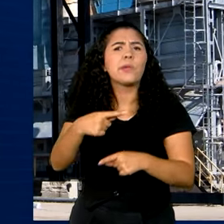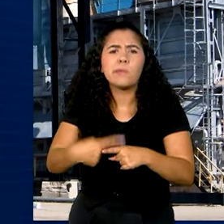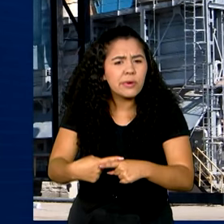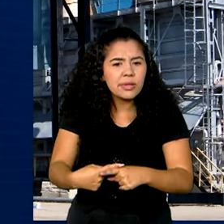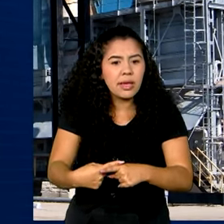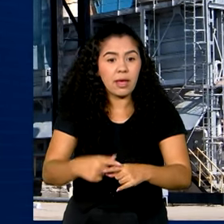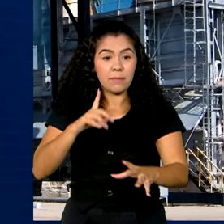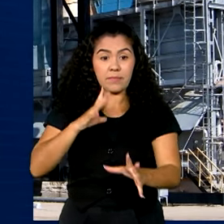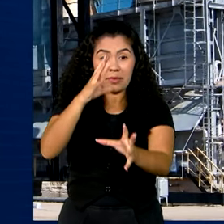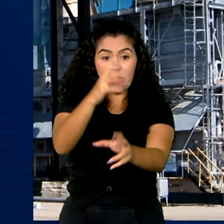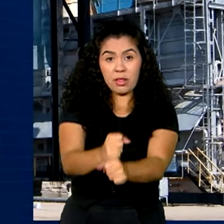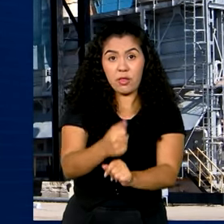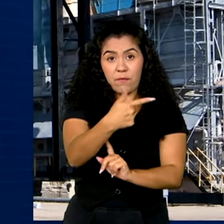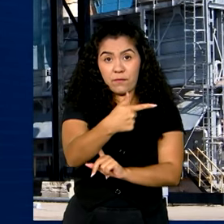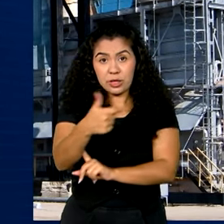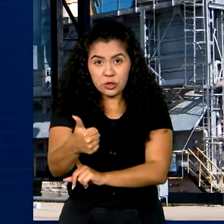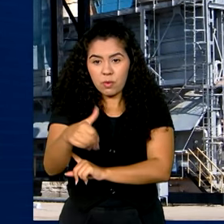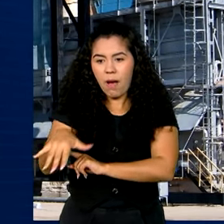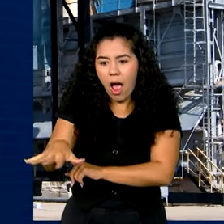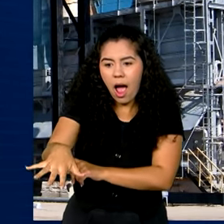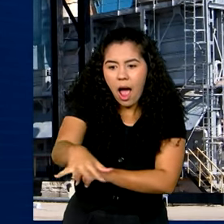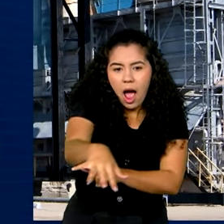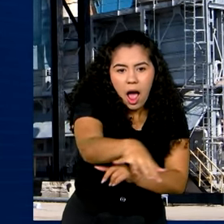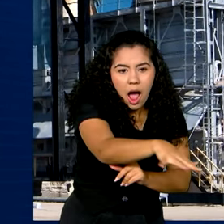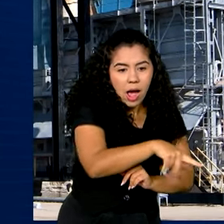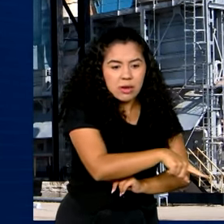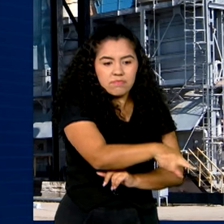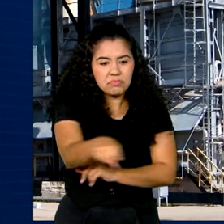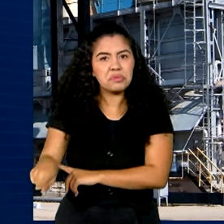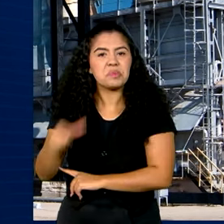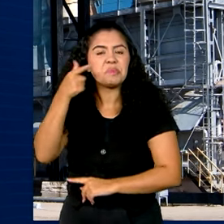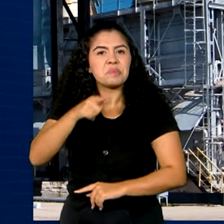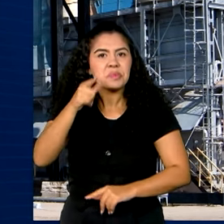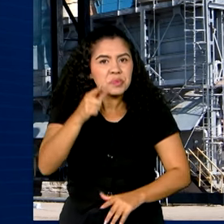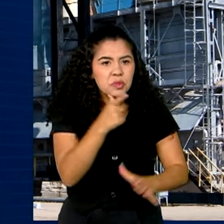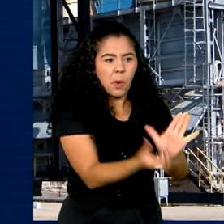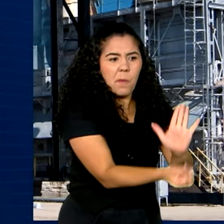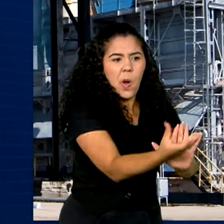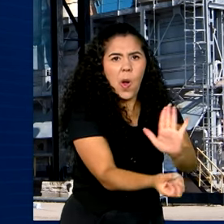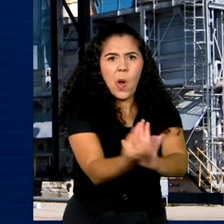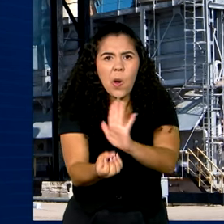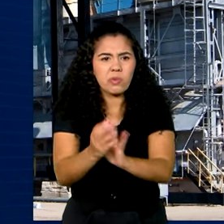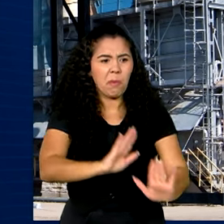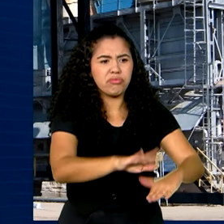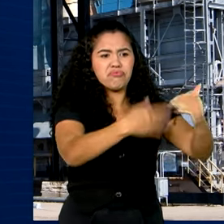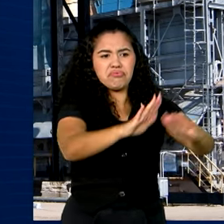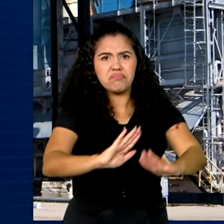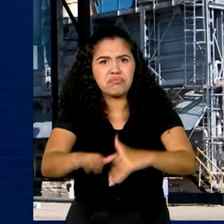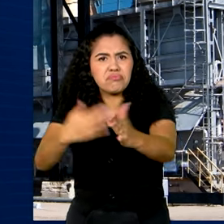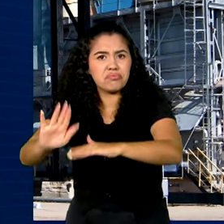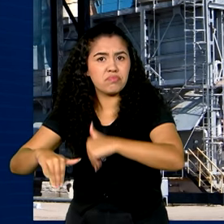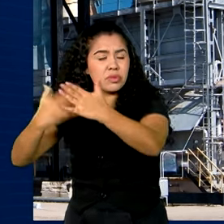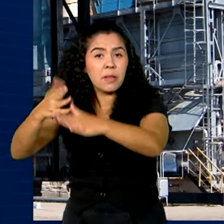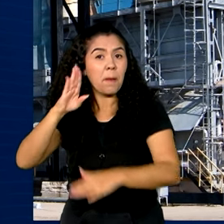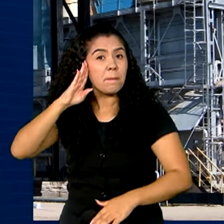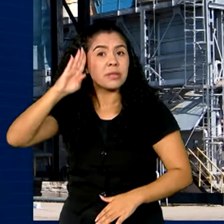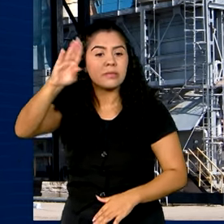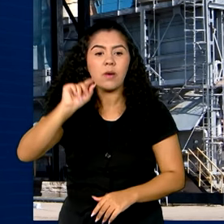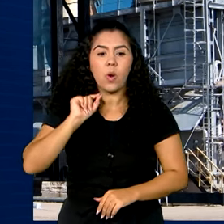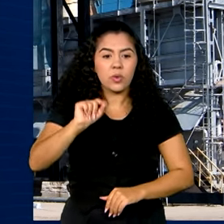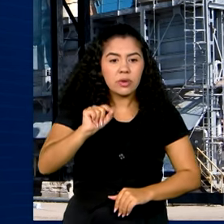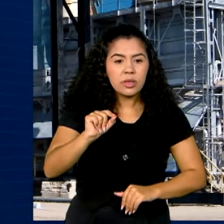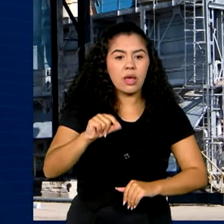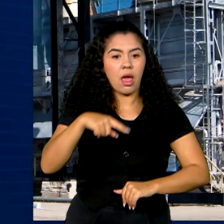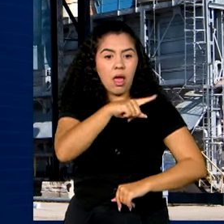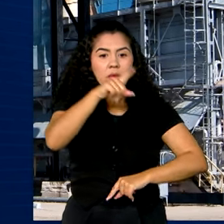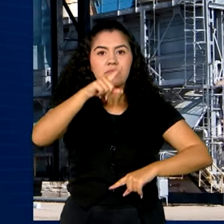dos 25 ramos pesquisados terem apresentado aumento na produção. Entre eles, o destaque para móveis com